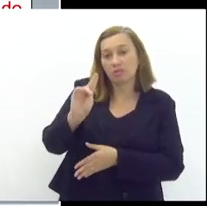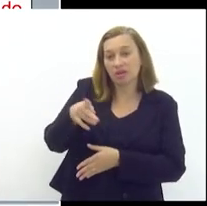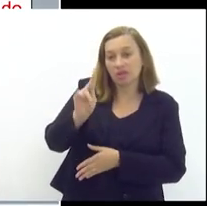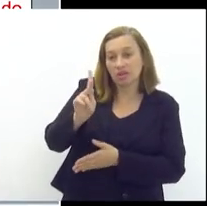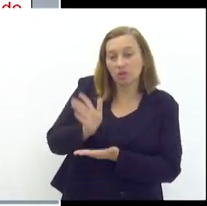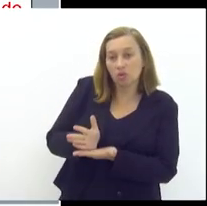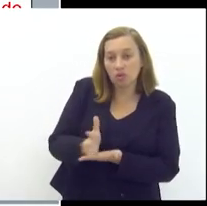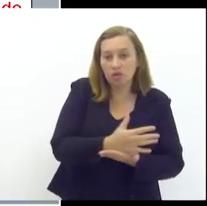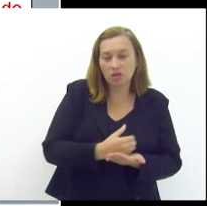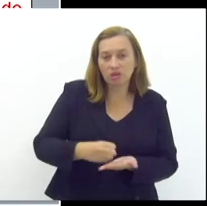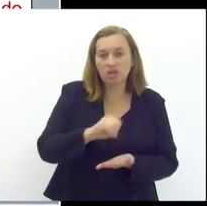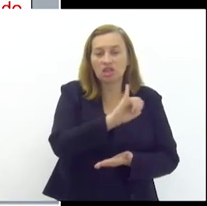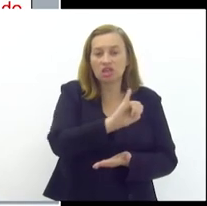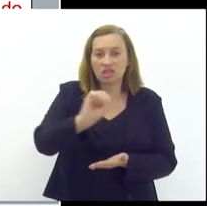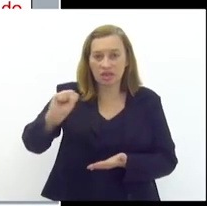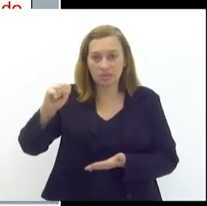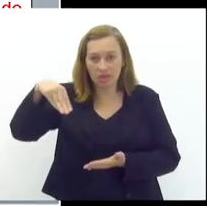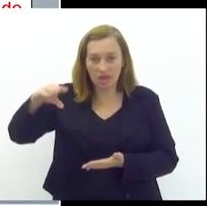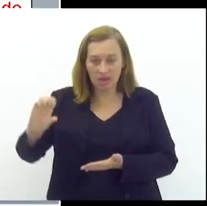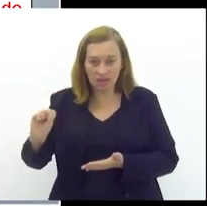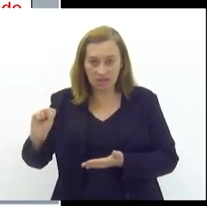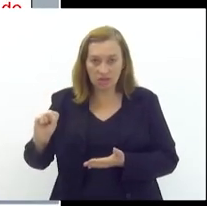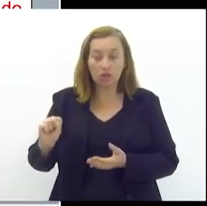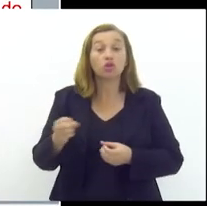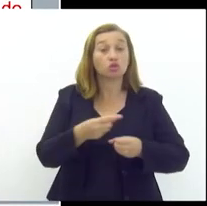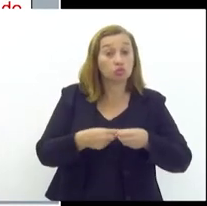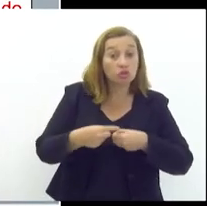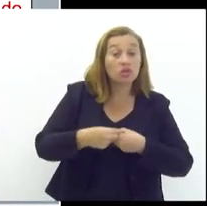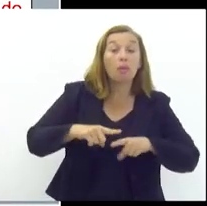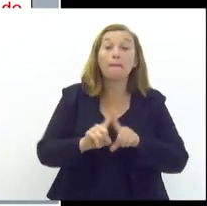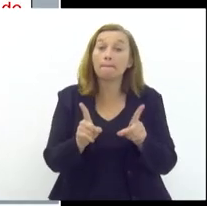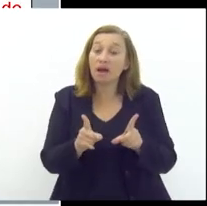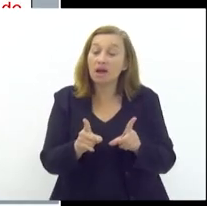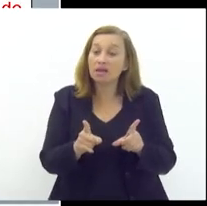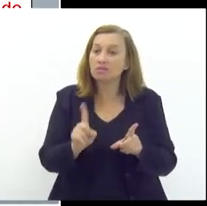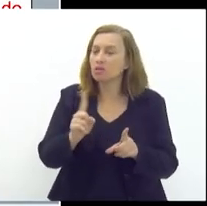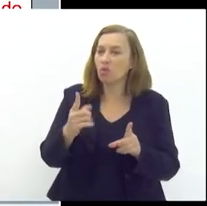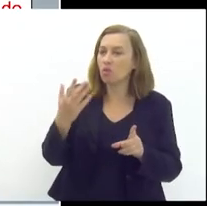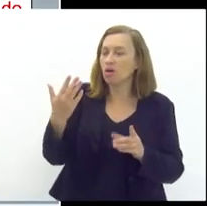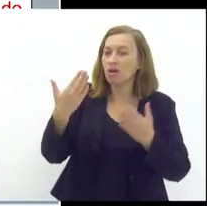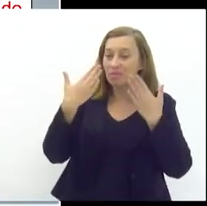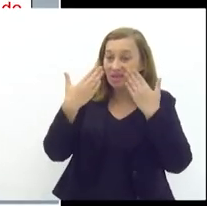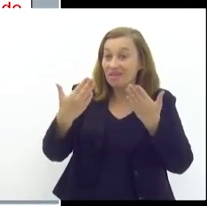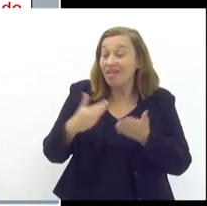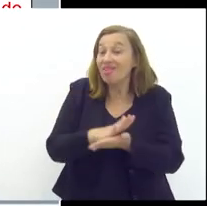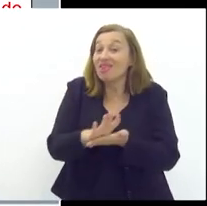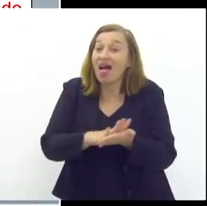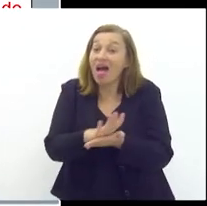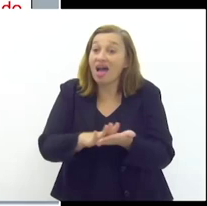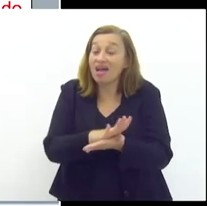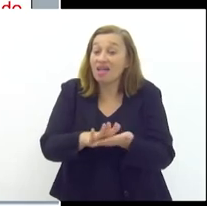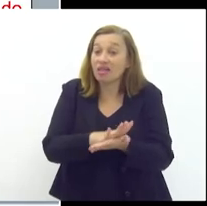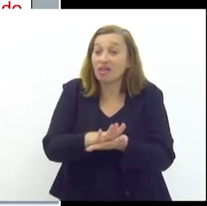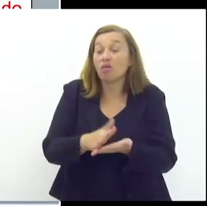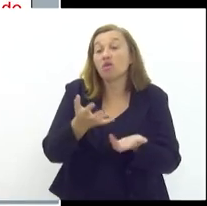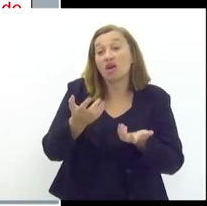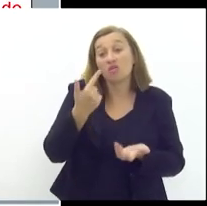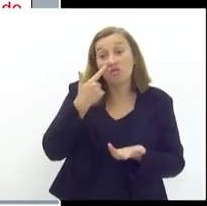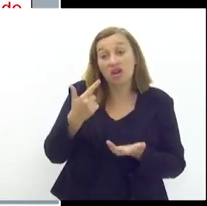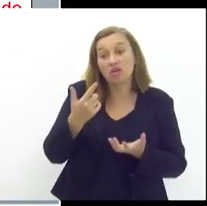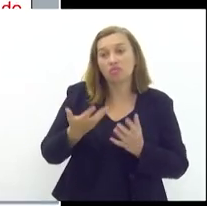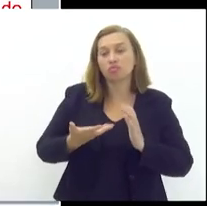de cms mas sobre isso não apresentei Nenhum Nada porque eu quero saber se Nando vai retirar ou